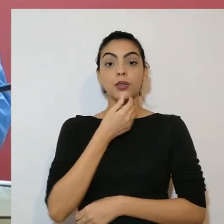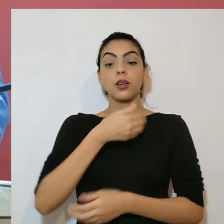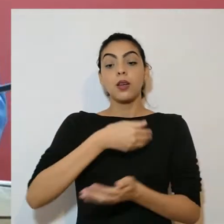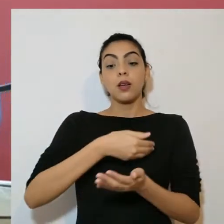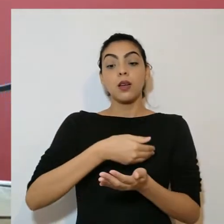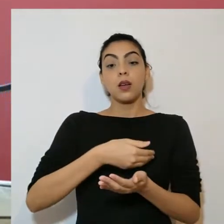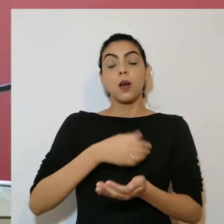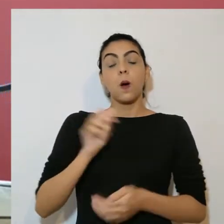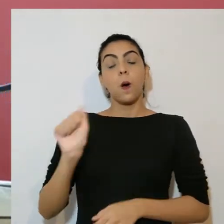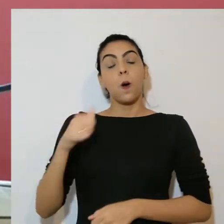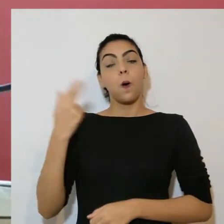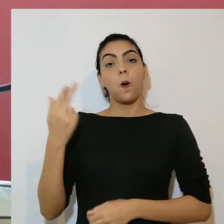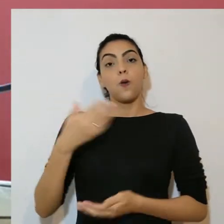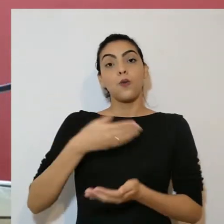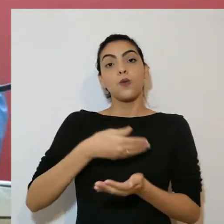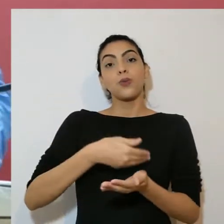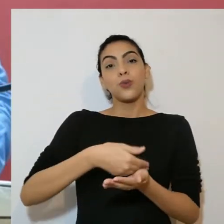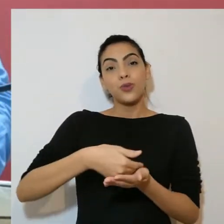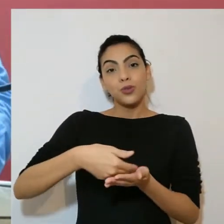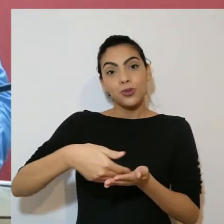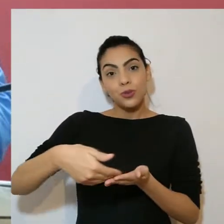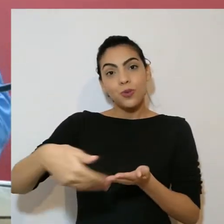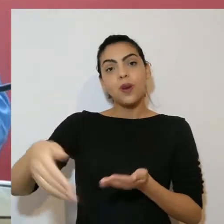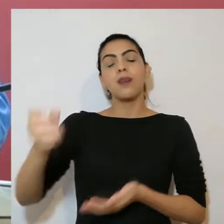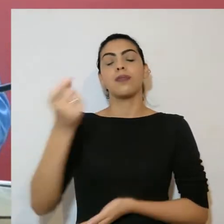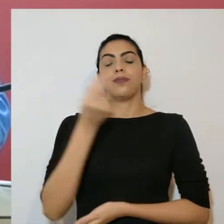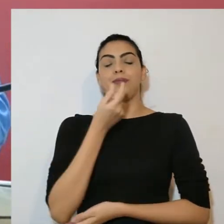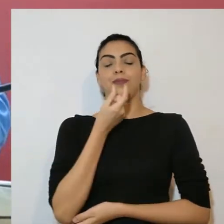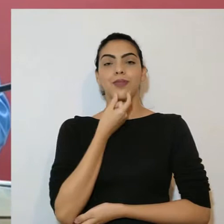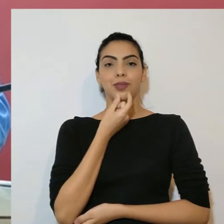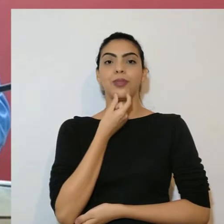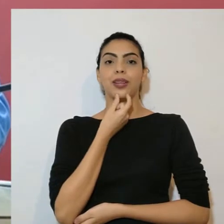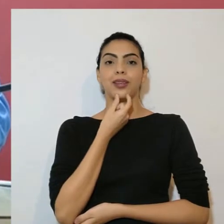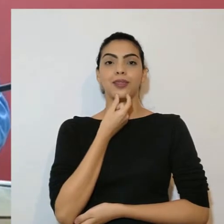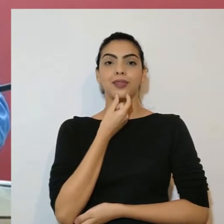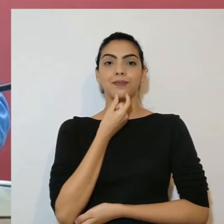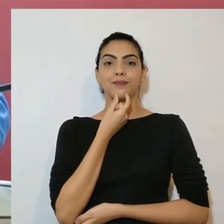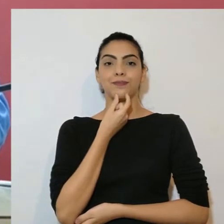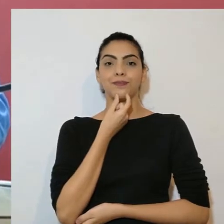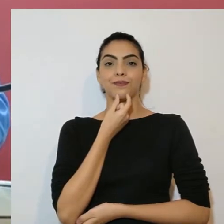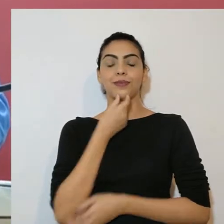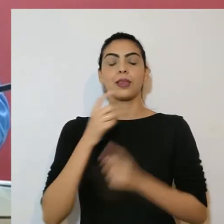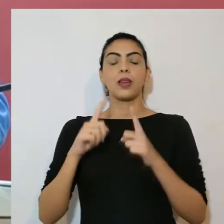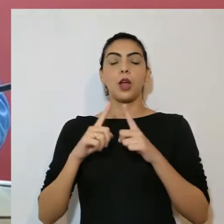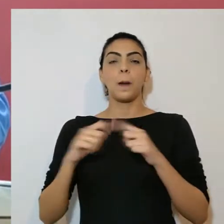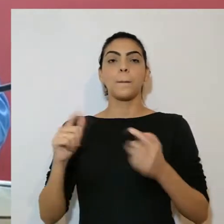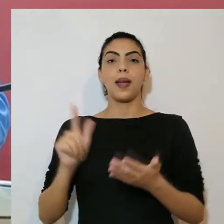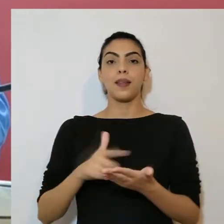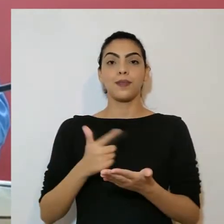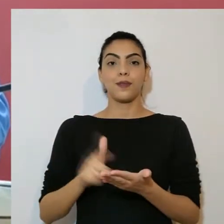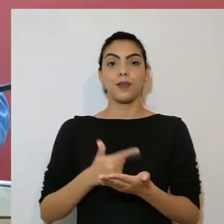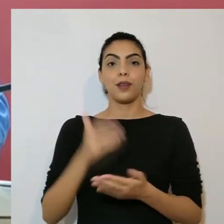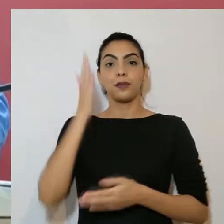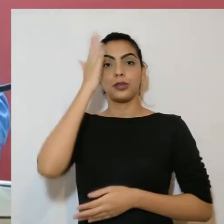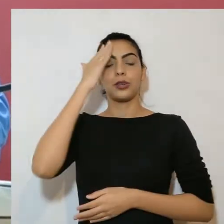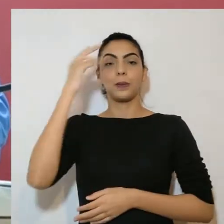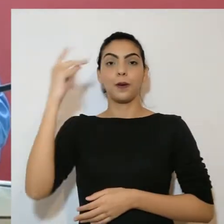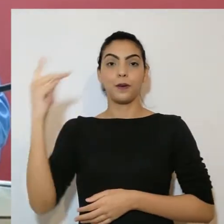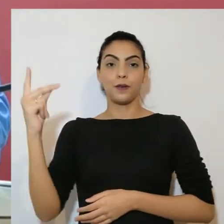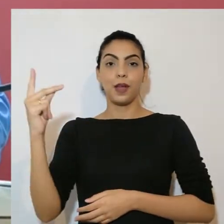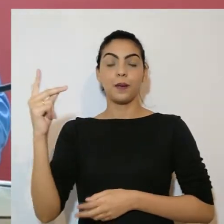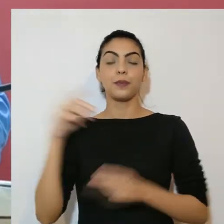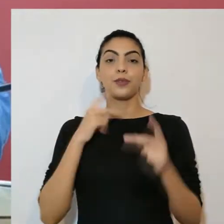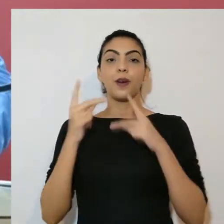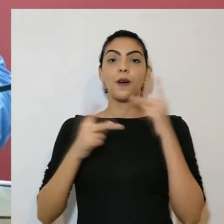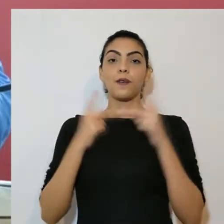solteiras ou optando por permanecer solteiras. Mas o livro de Provérbios